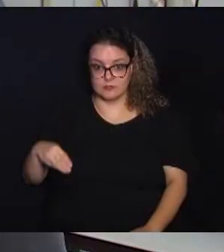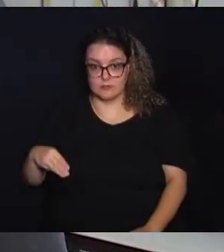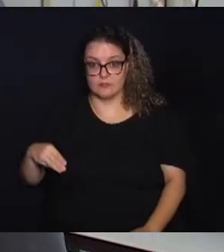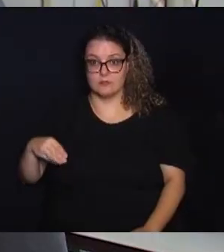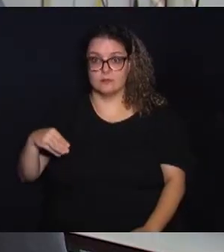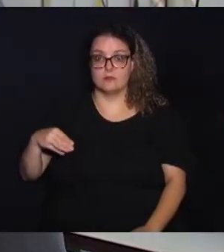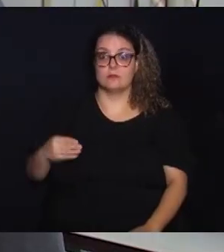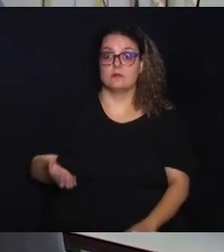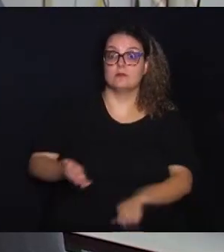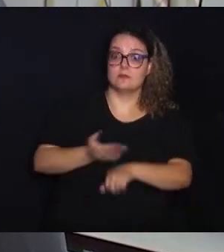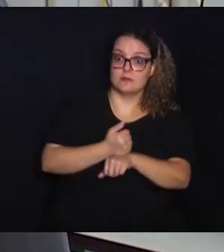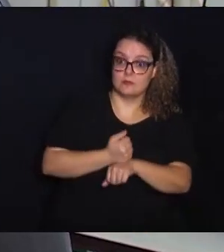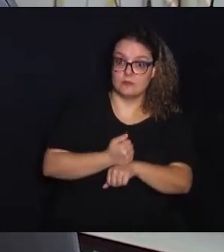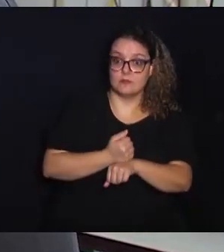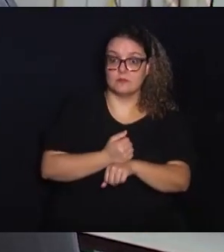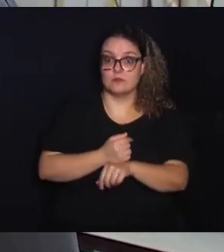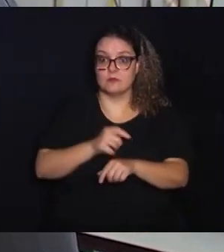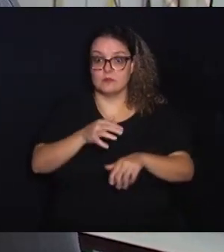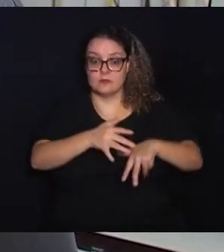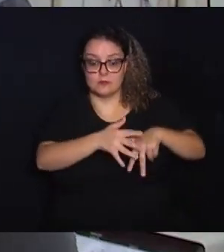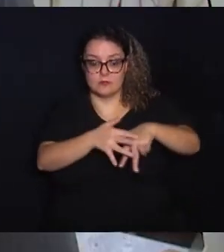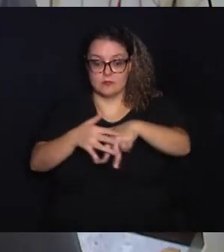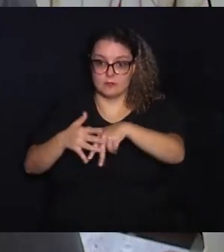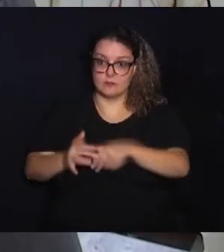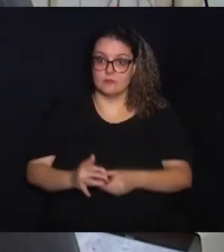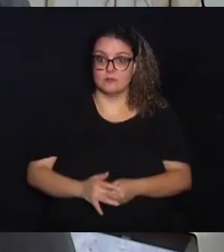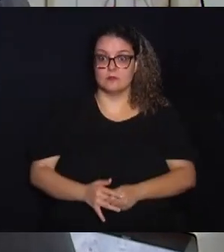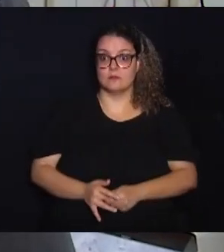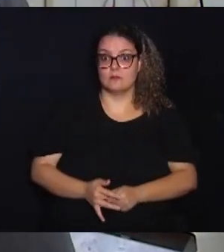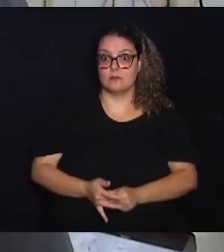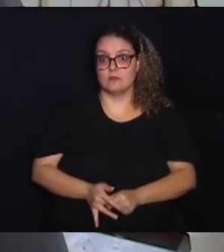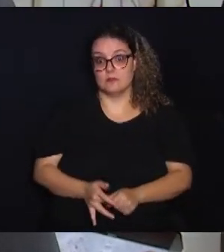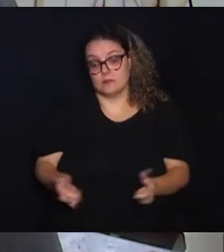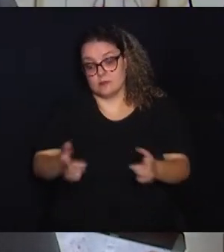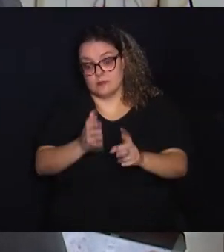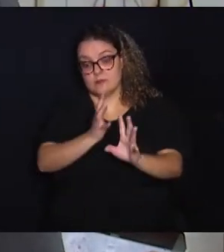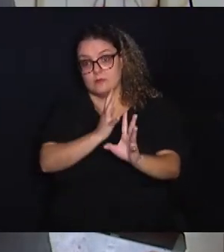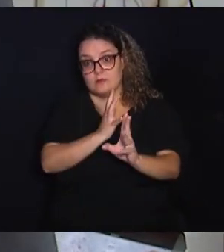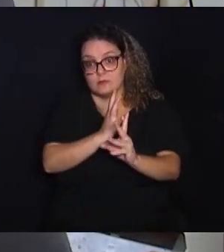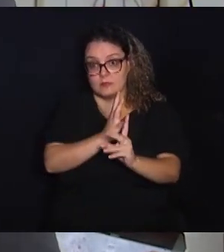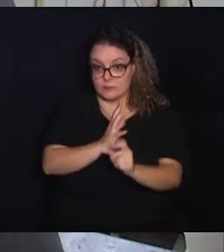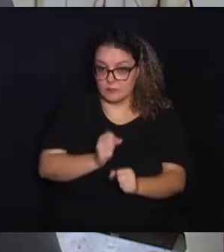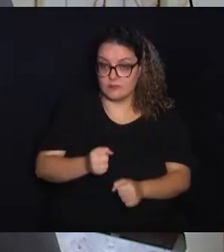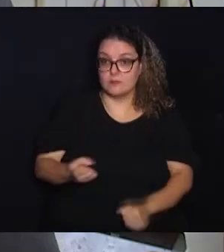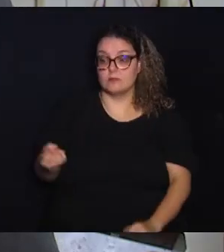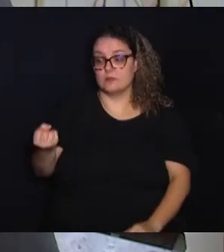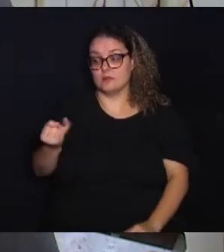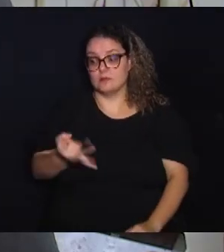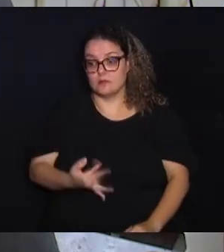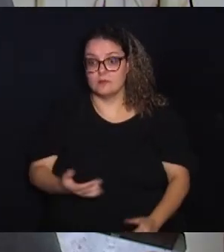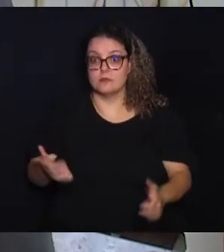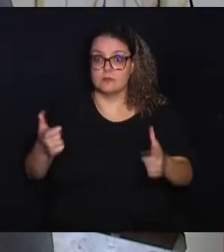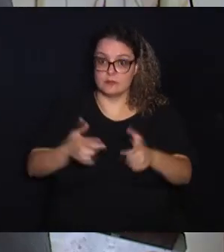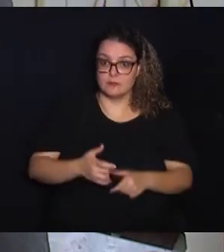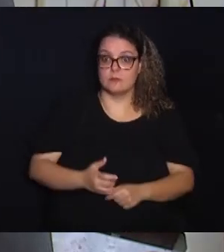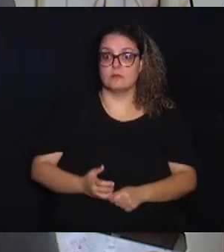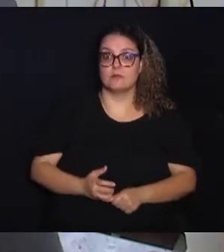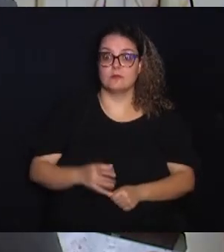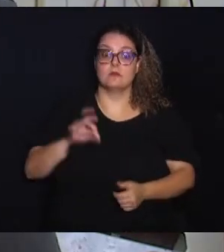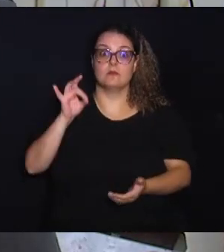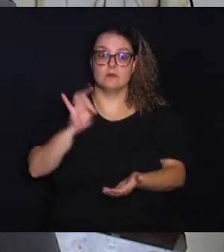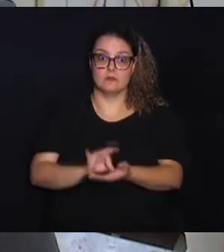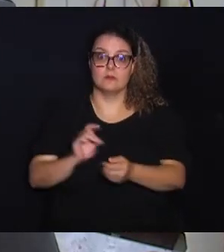prévia dos pacientes, você reduz a fila, porque você vai ter uma quantidade menor de pessoas que